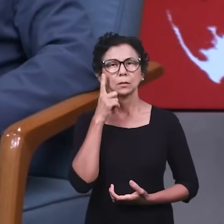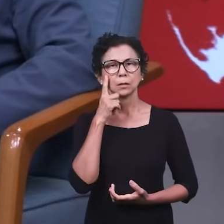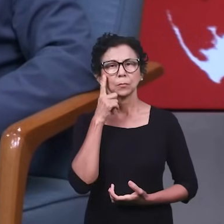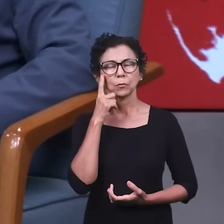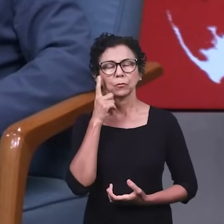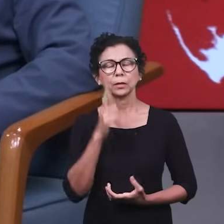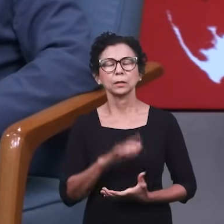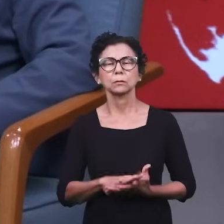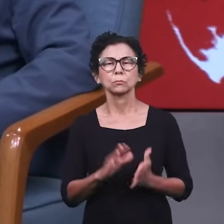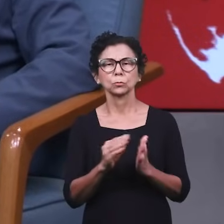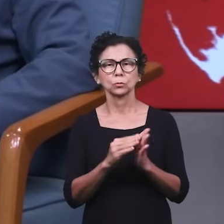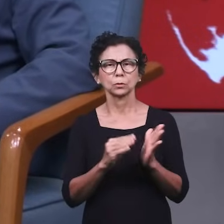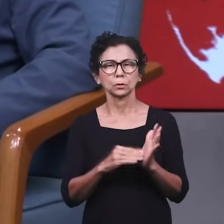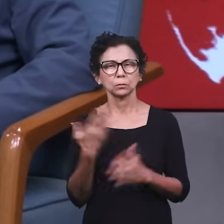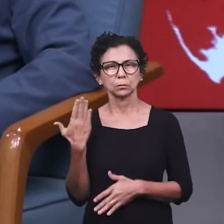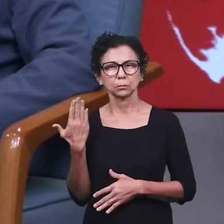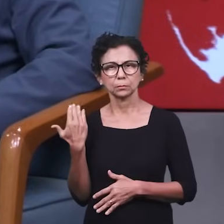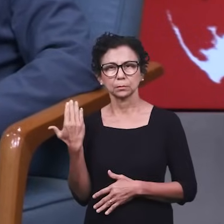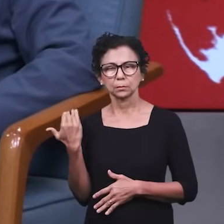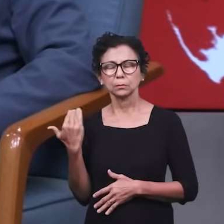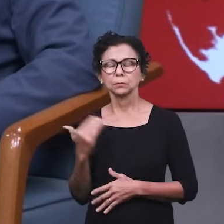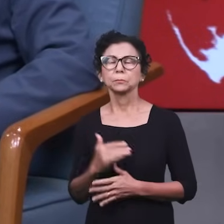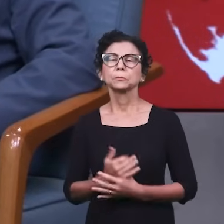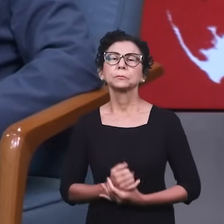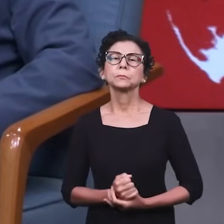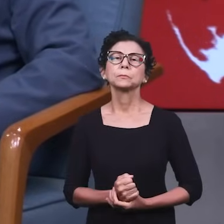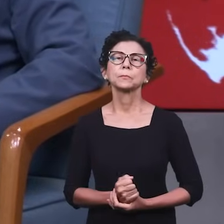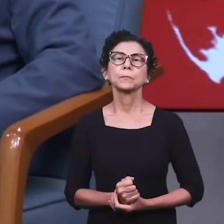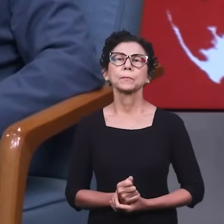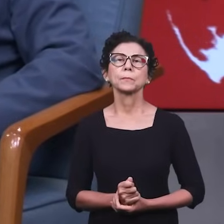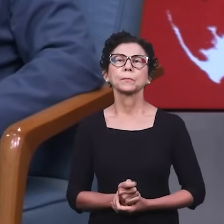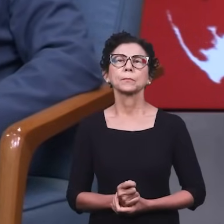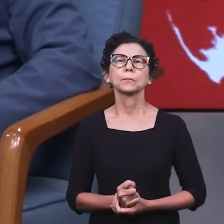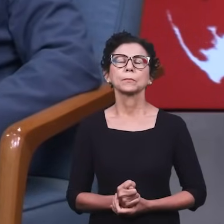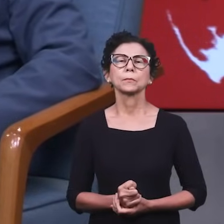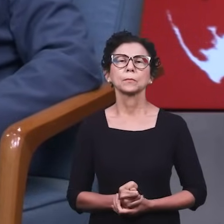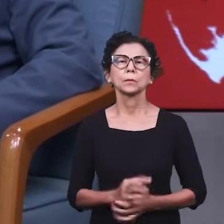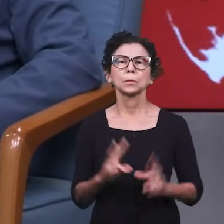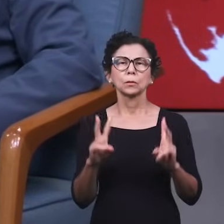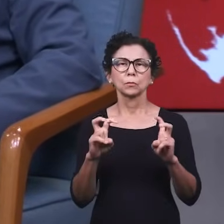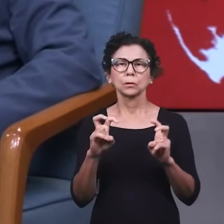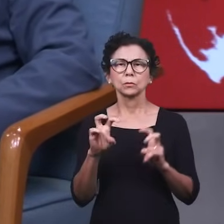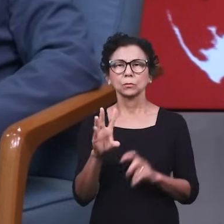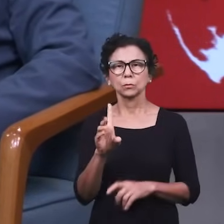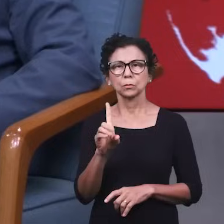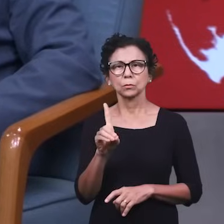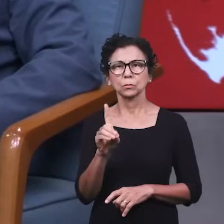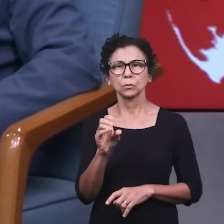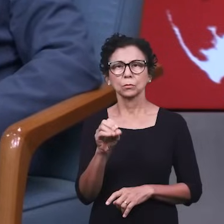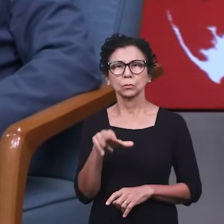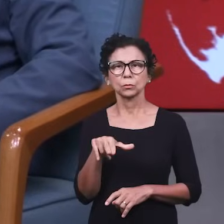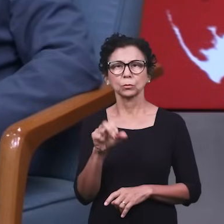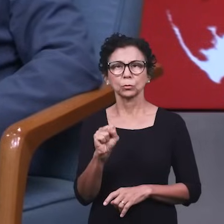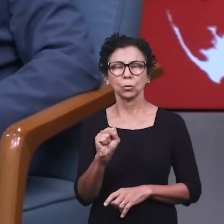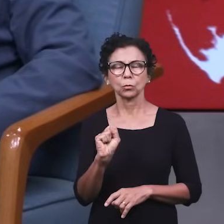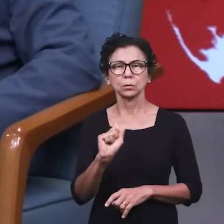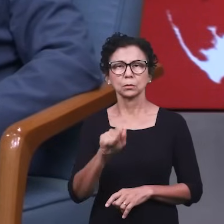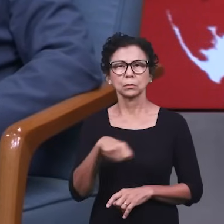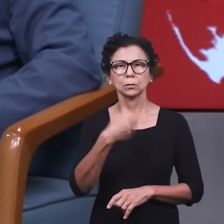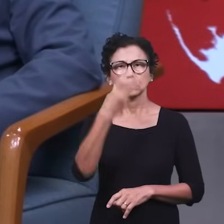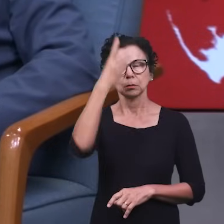Irmãos, nós temos abordado nesses últimos programas nossos o assunto